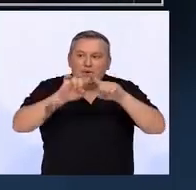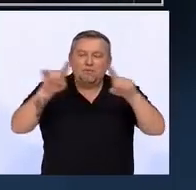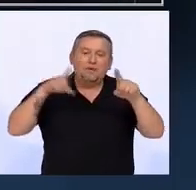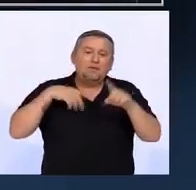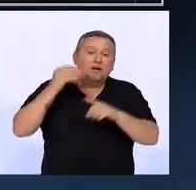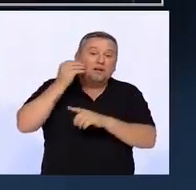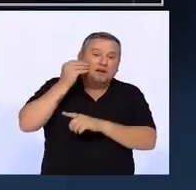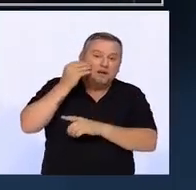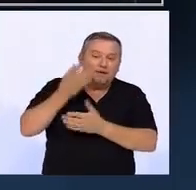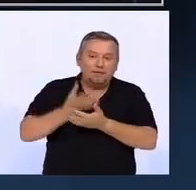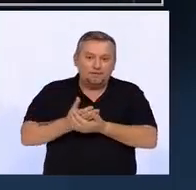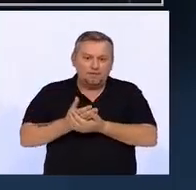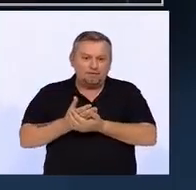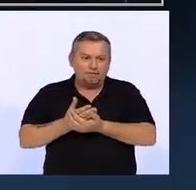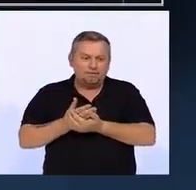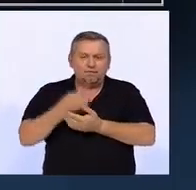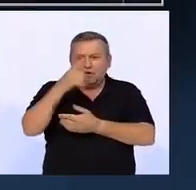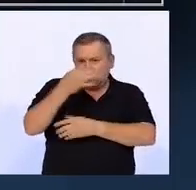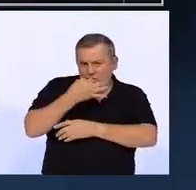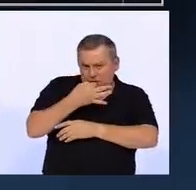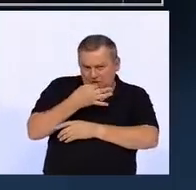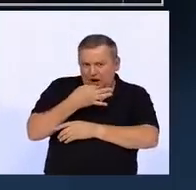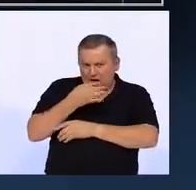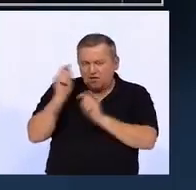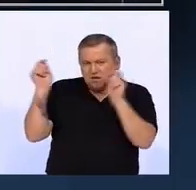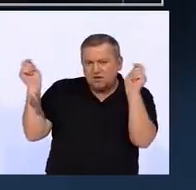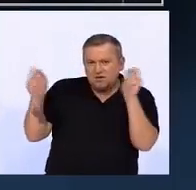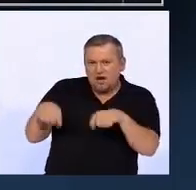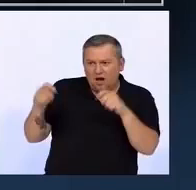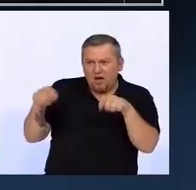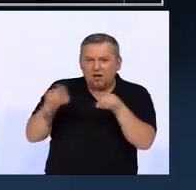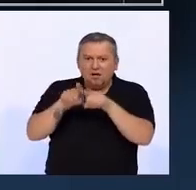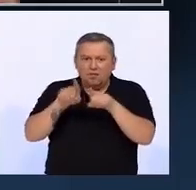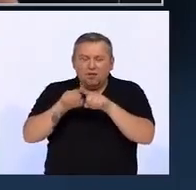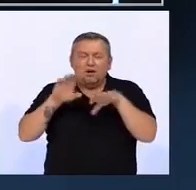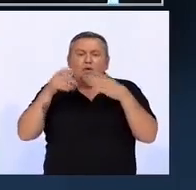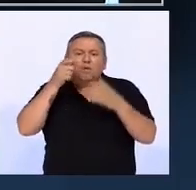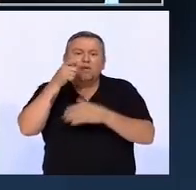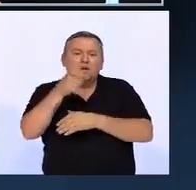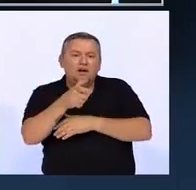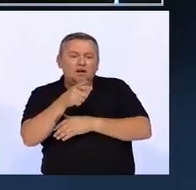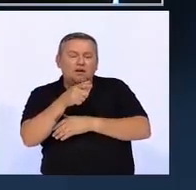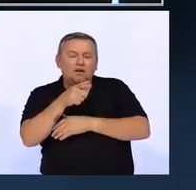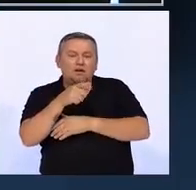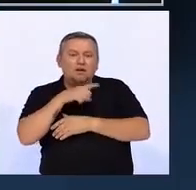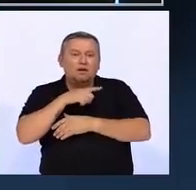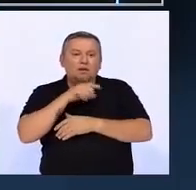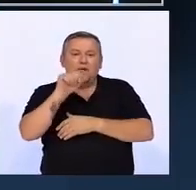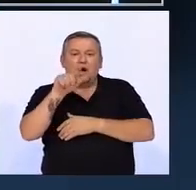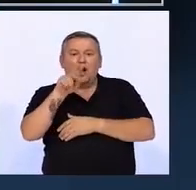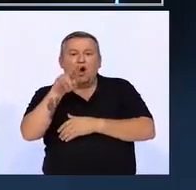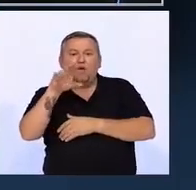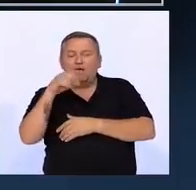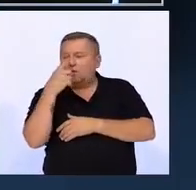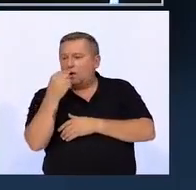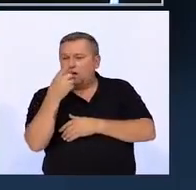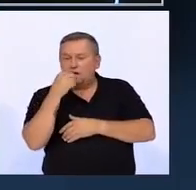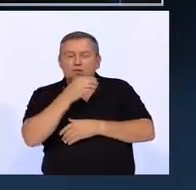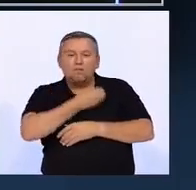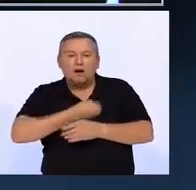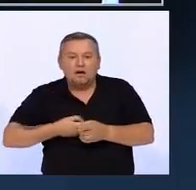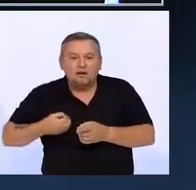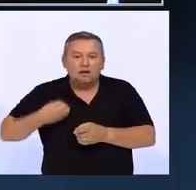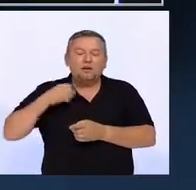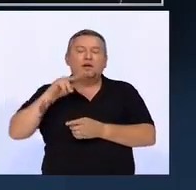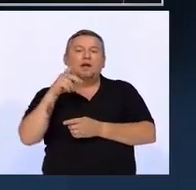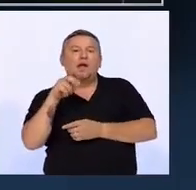segundo turno. O senhor acha que isso seria possível? E se fosse, quem seria esse candidato entre Álvaro Dias, Geraldo Alckmin, Marina Silva,